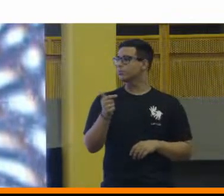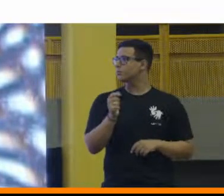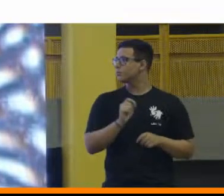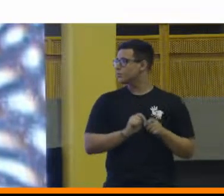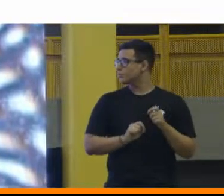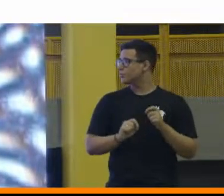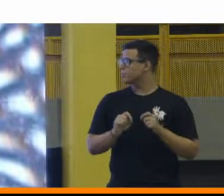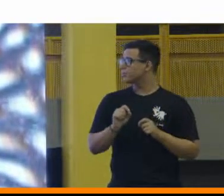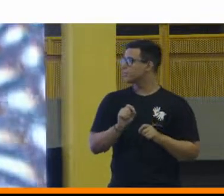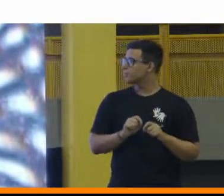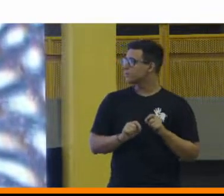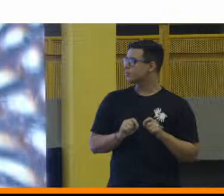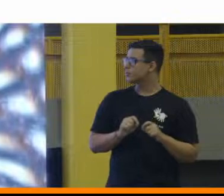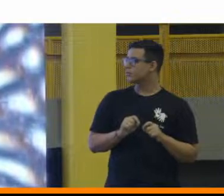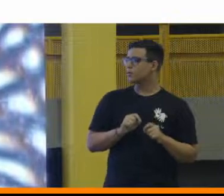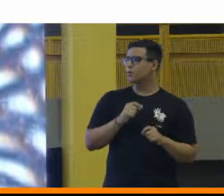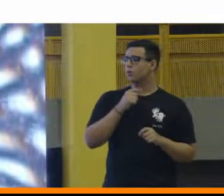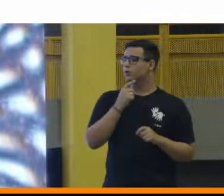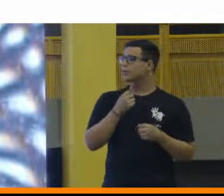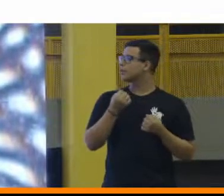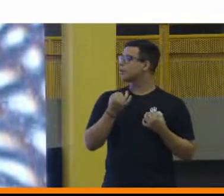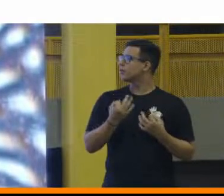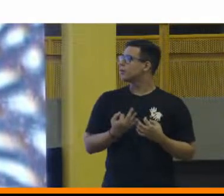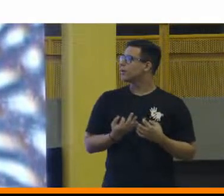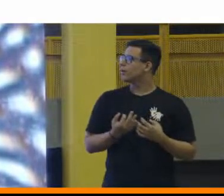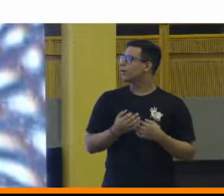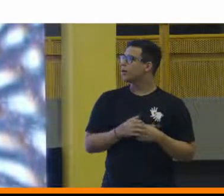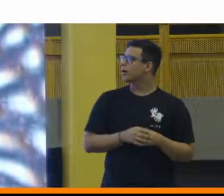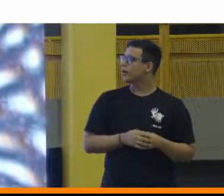que descrever, chamada